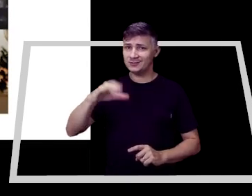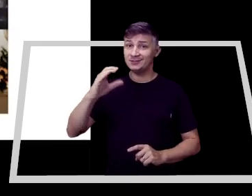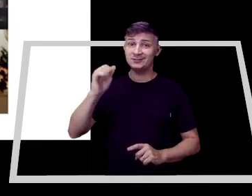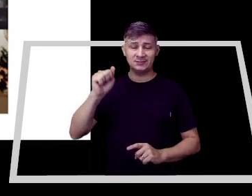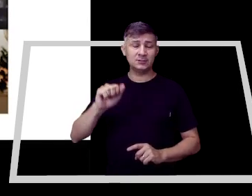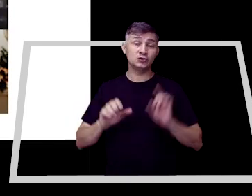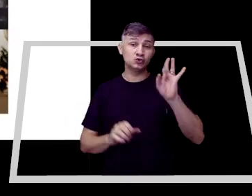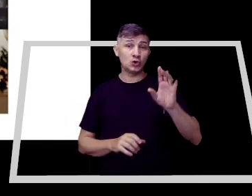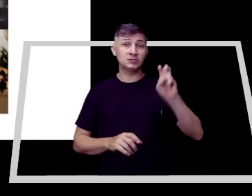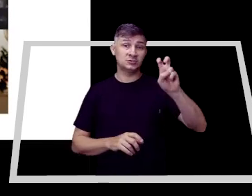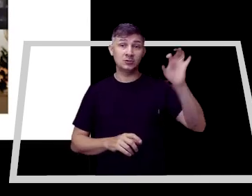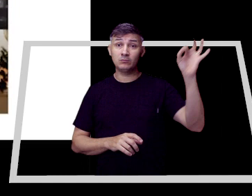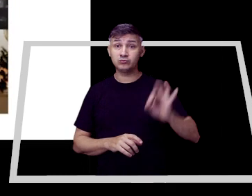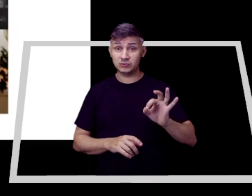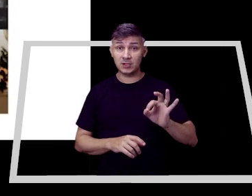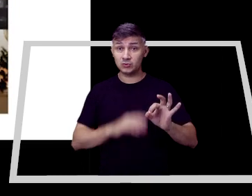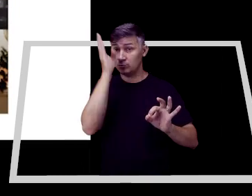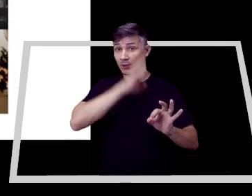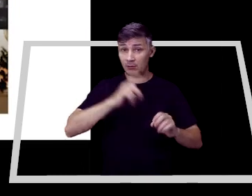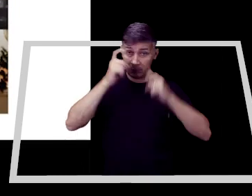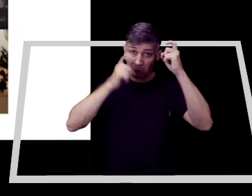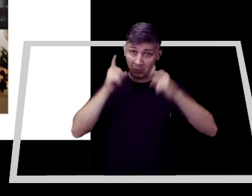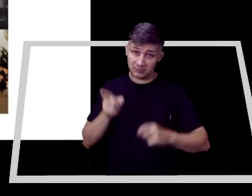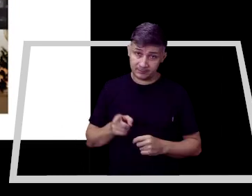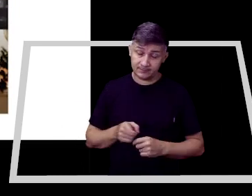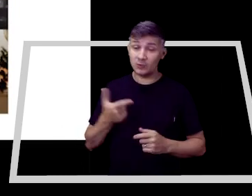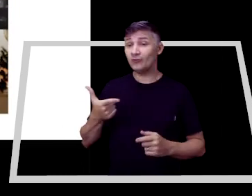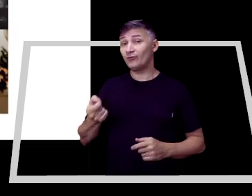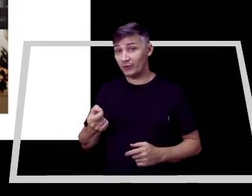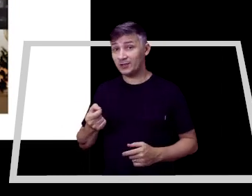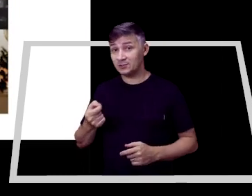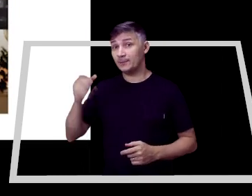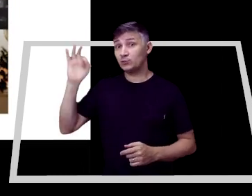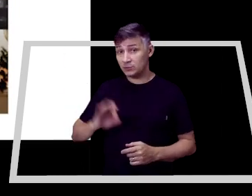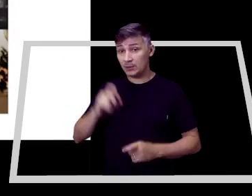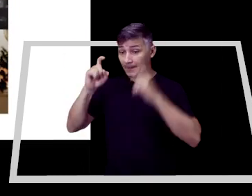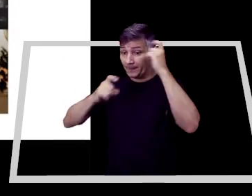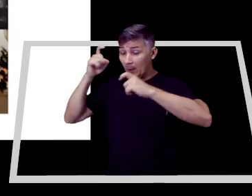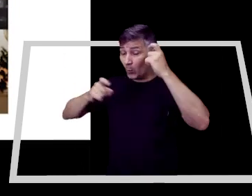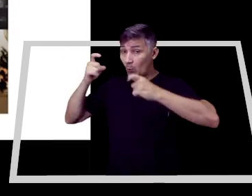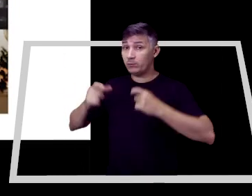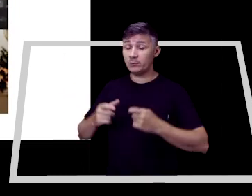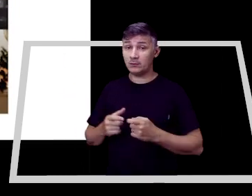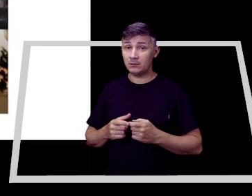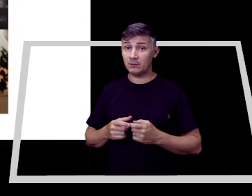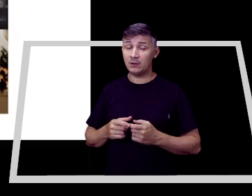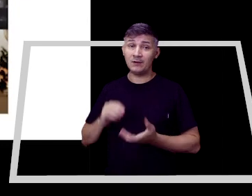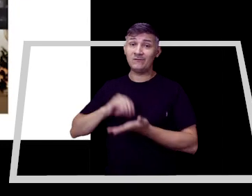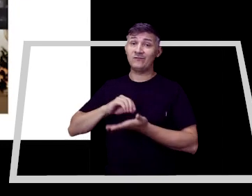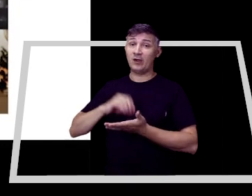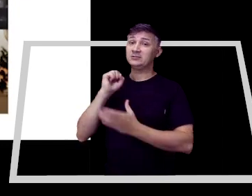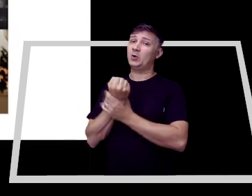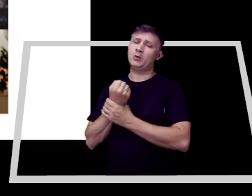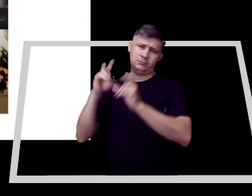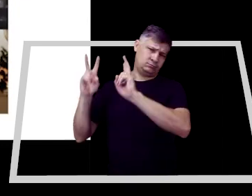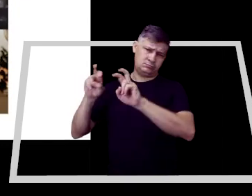5% dos brasileiros se preocupam com isso, enquanto 20% se preocupam com com a insegurança ou com essas